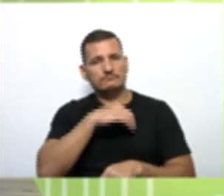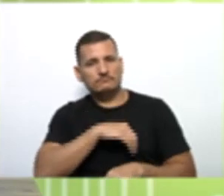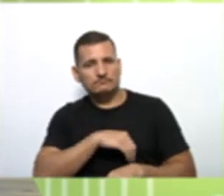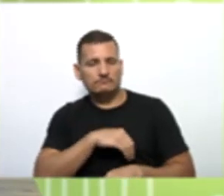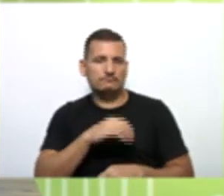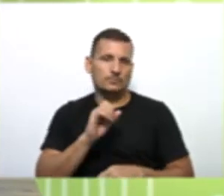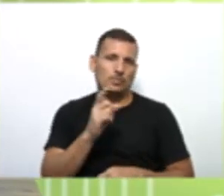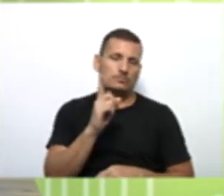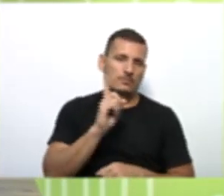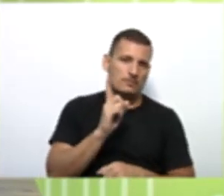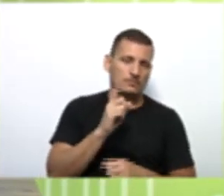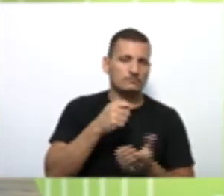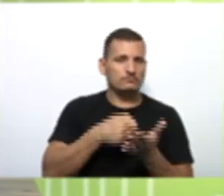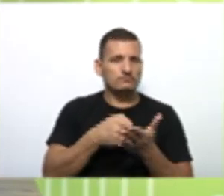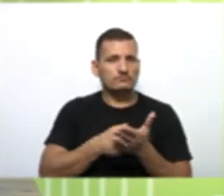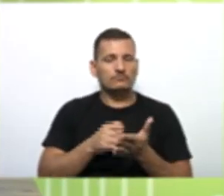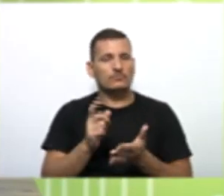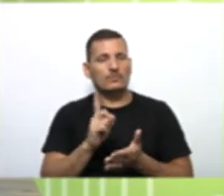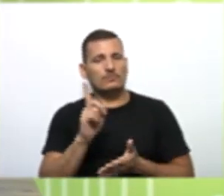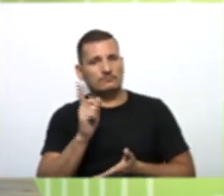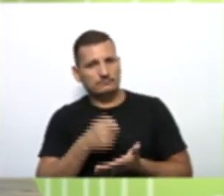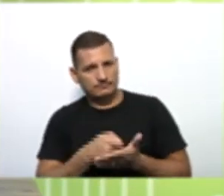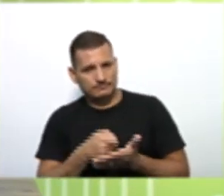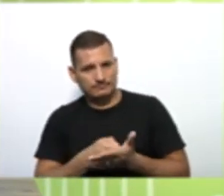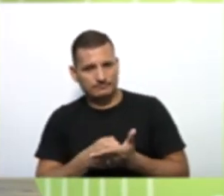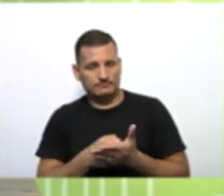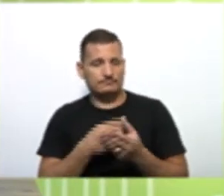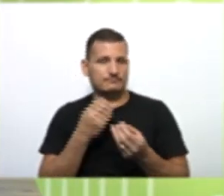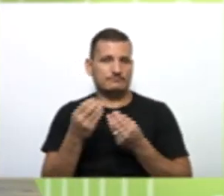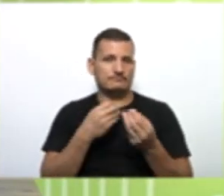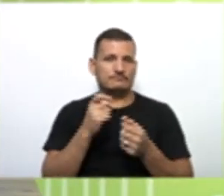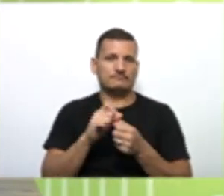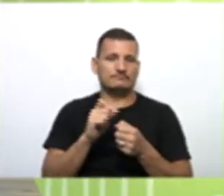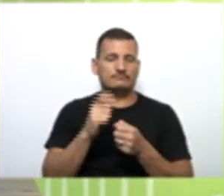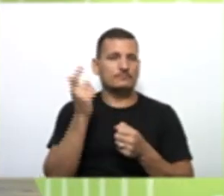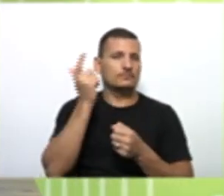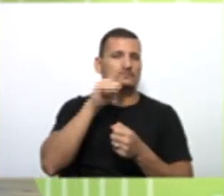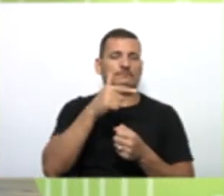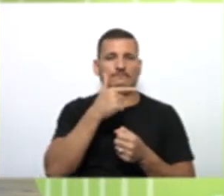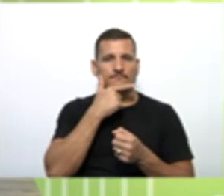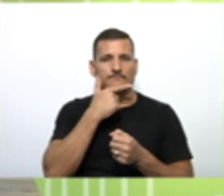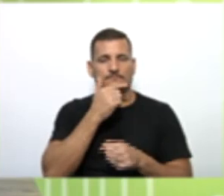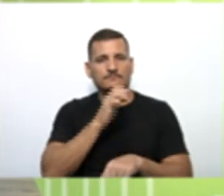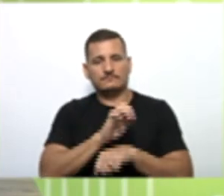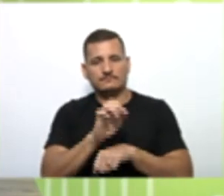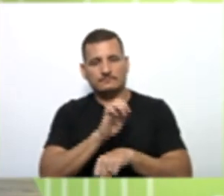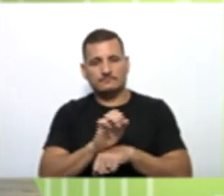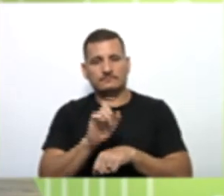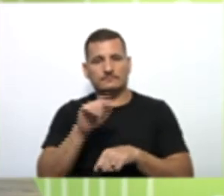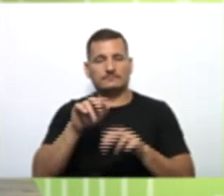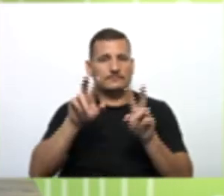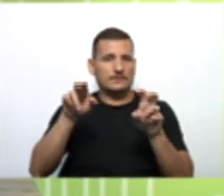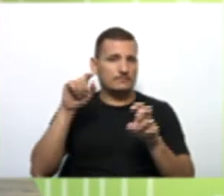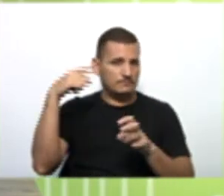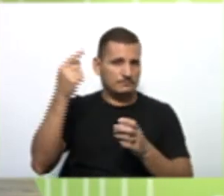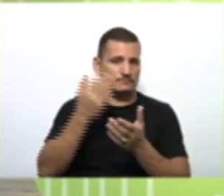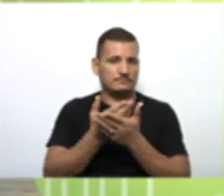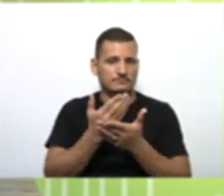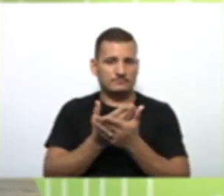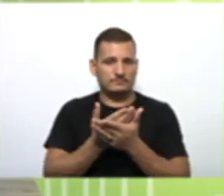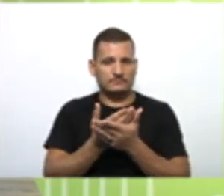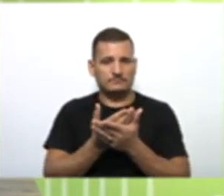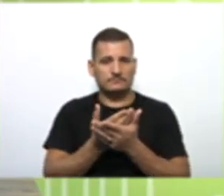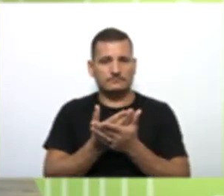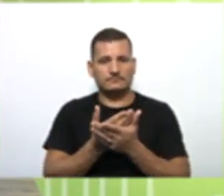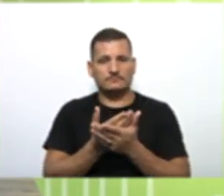não remunerado, obrigatório, não obrigatório, como que eu faço para conseguir uma vaga de estágio. Então, é o tema da nossa próxima aula.